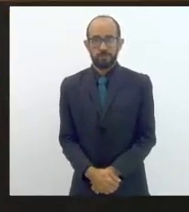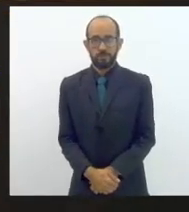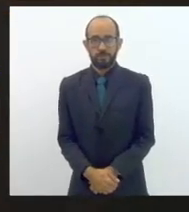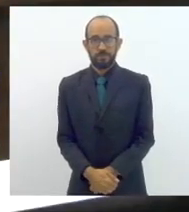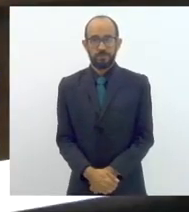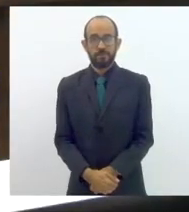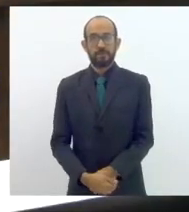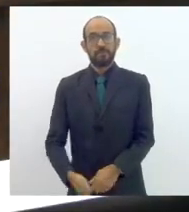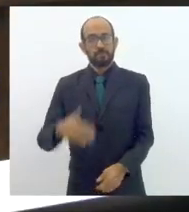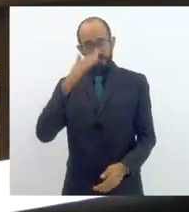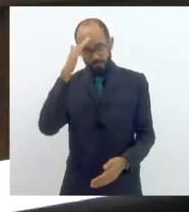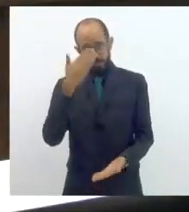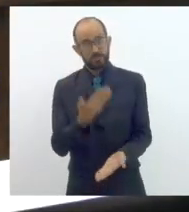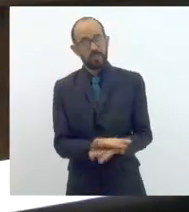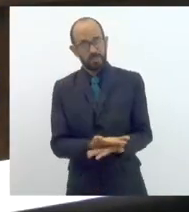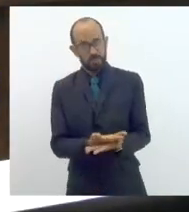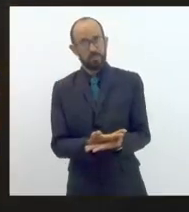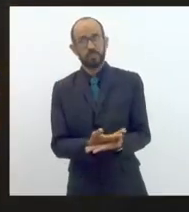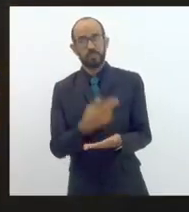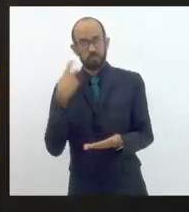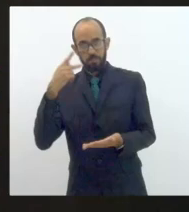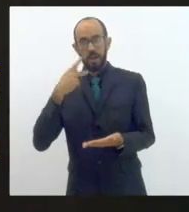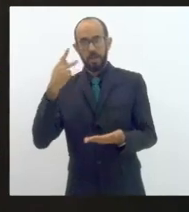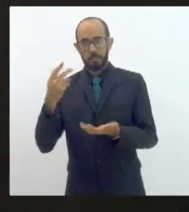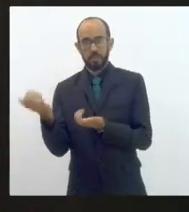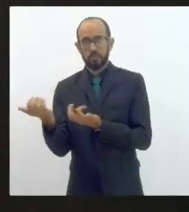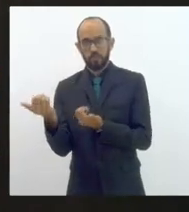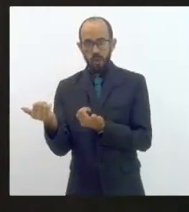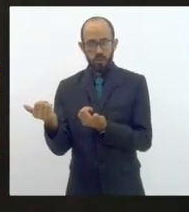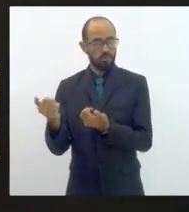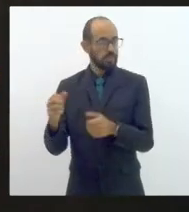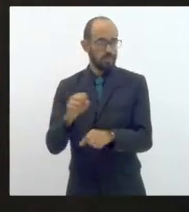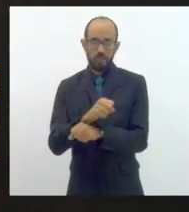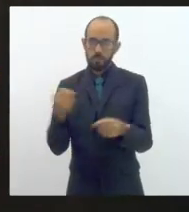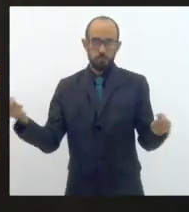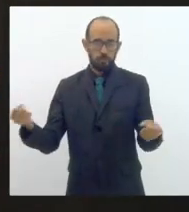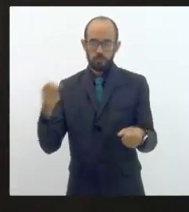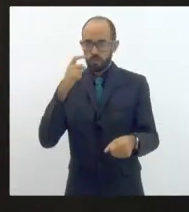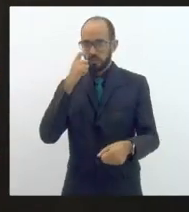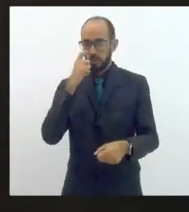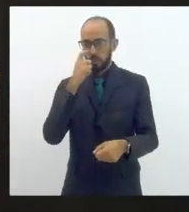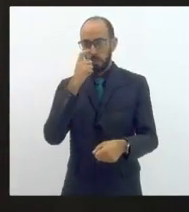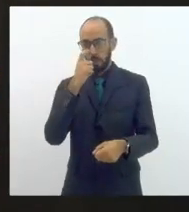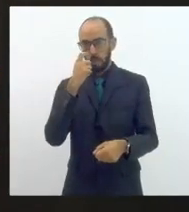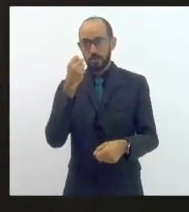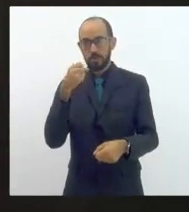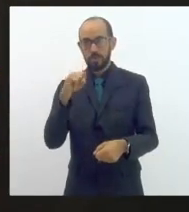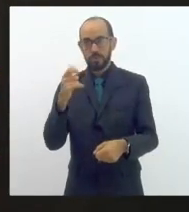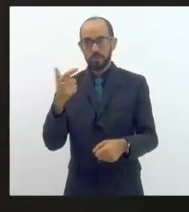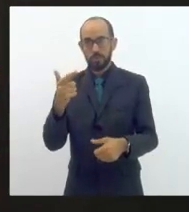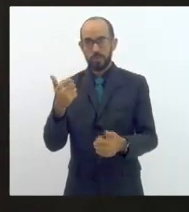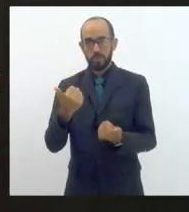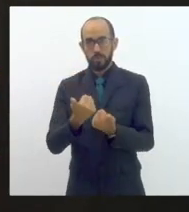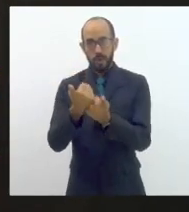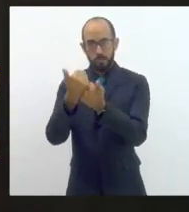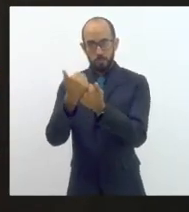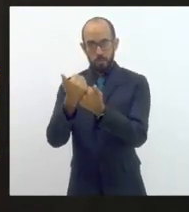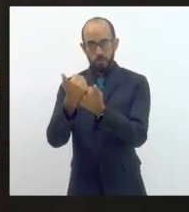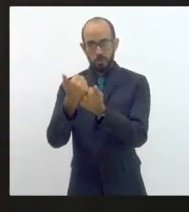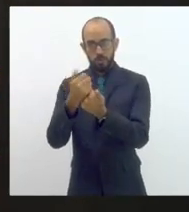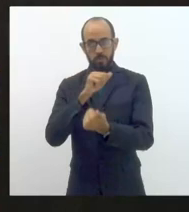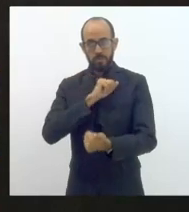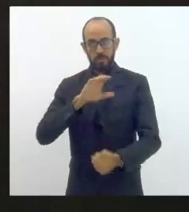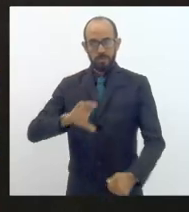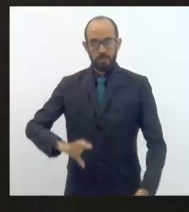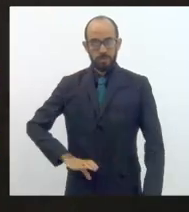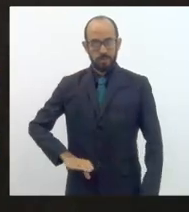Acreditem, o Parlamento Juvenil, essa 13ª edição, não seria possível sem o apoio desse homem. E até arrisco